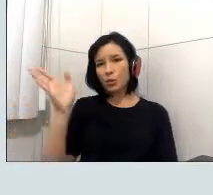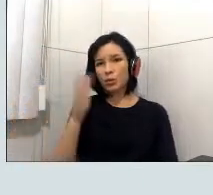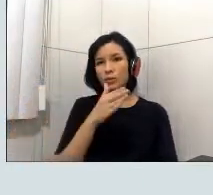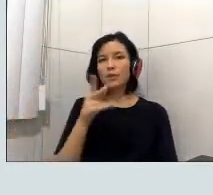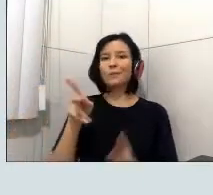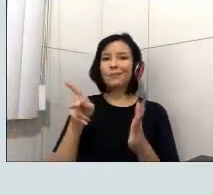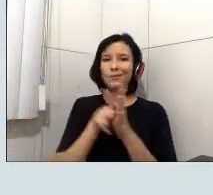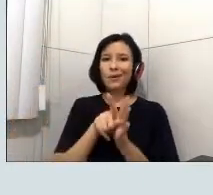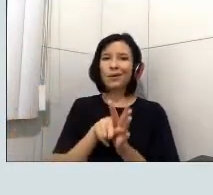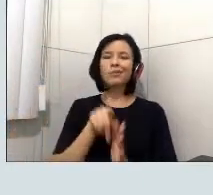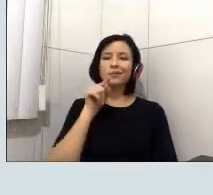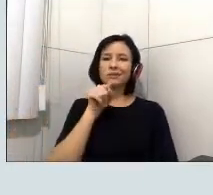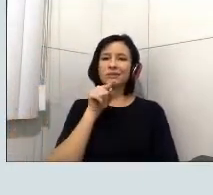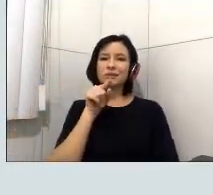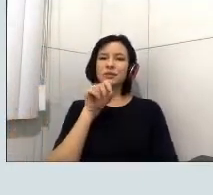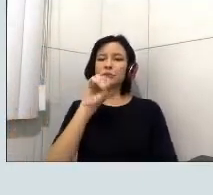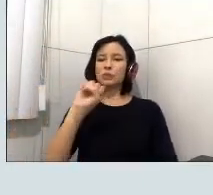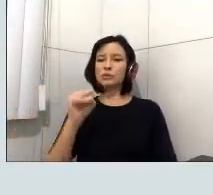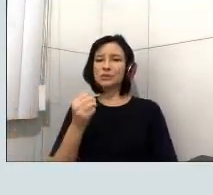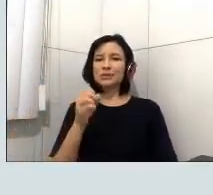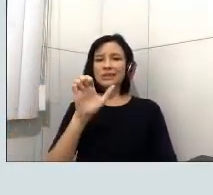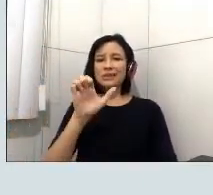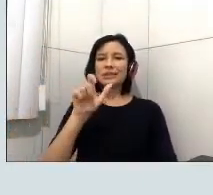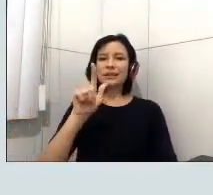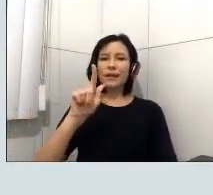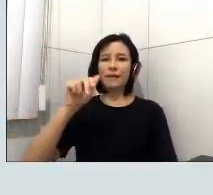Então, um ponto médio,